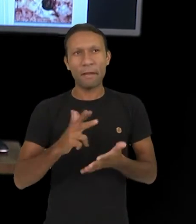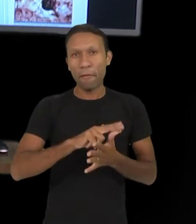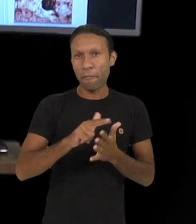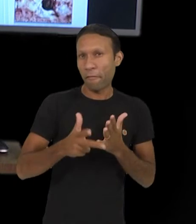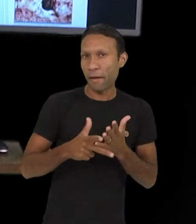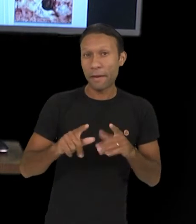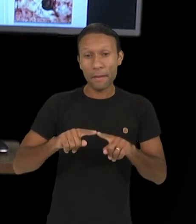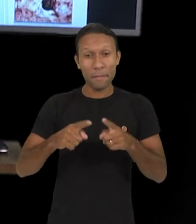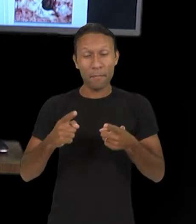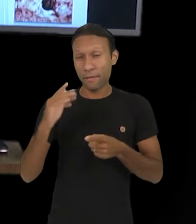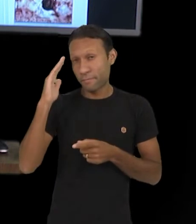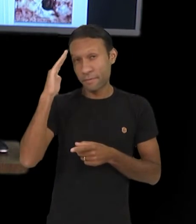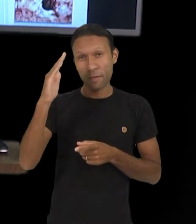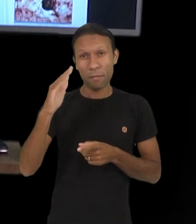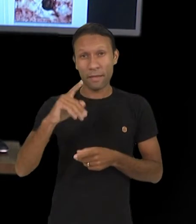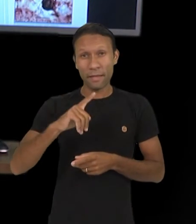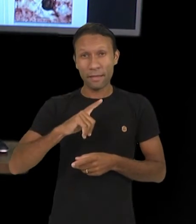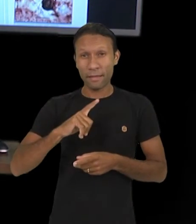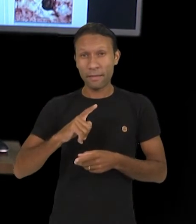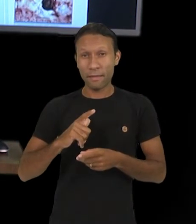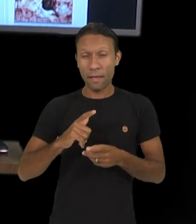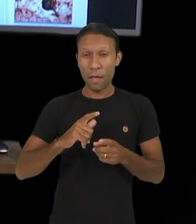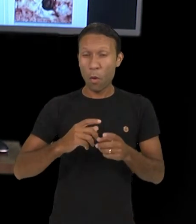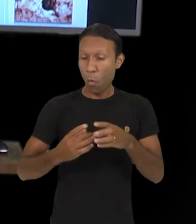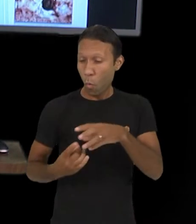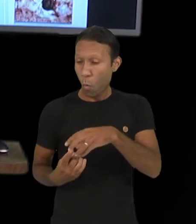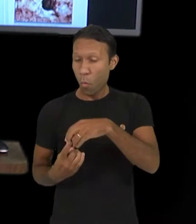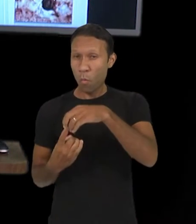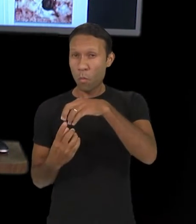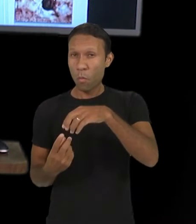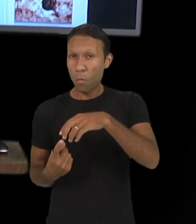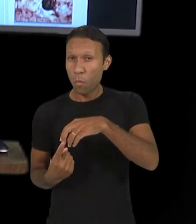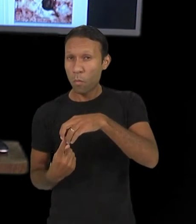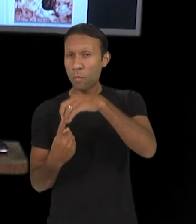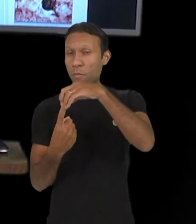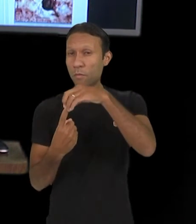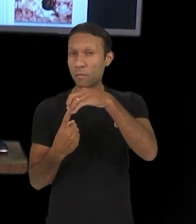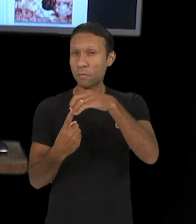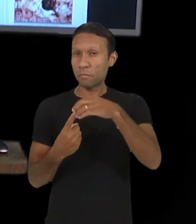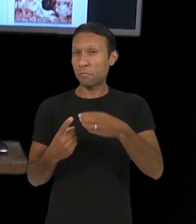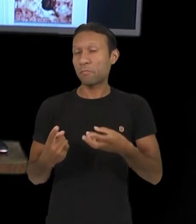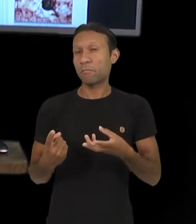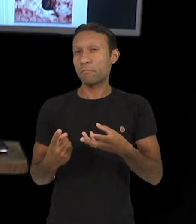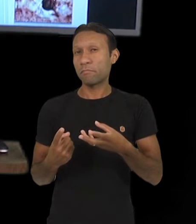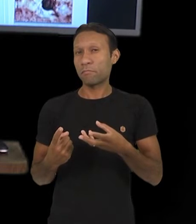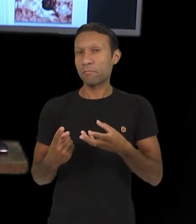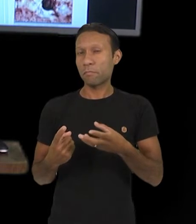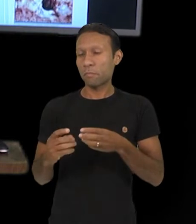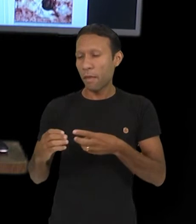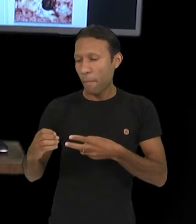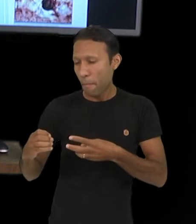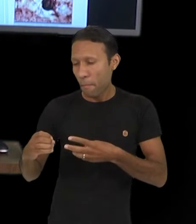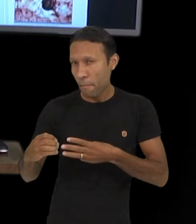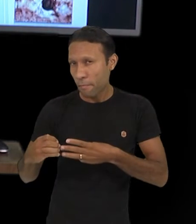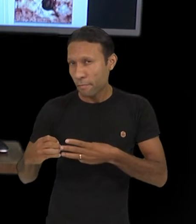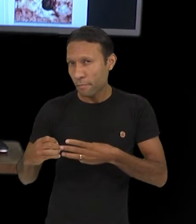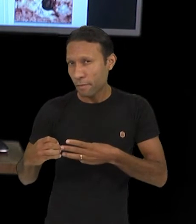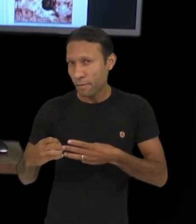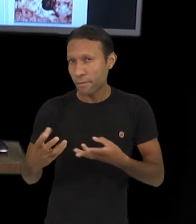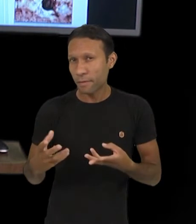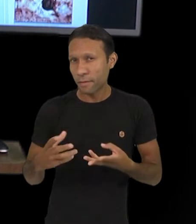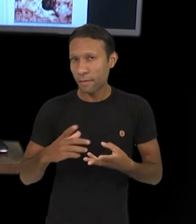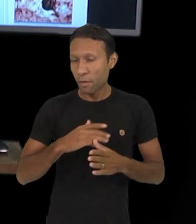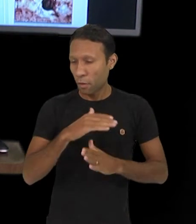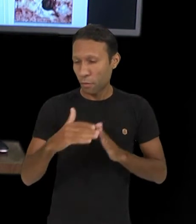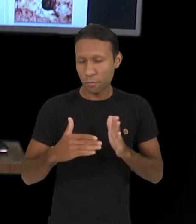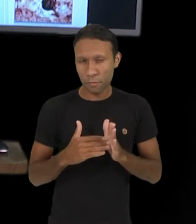fungos unicelulares, enfim, mas todo mundo que é unicelular para cá. Então, por esse ponto, todo organismo, todo ser